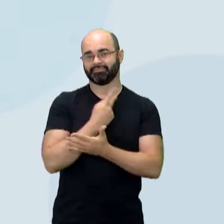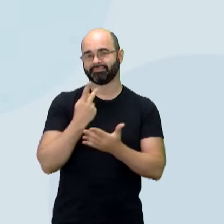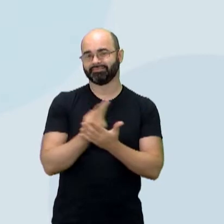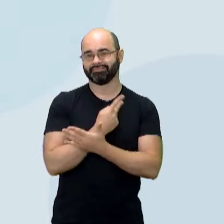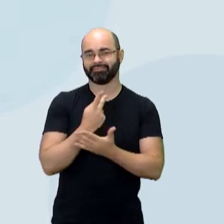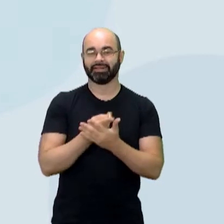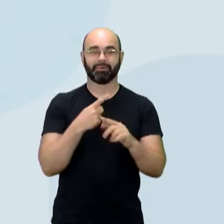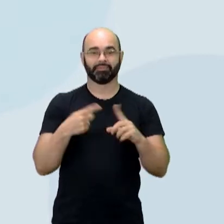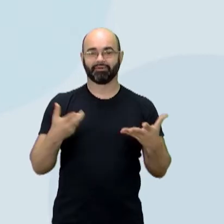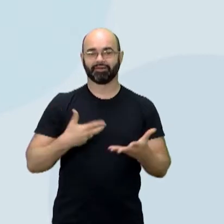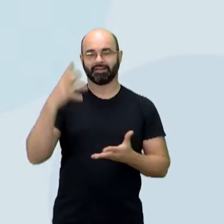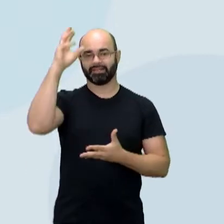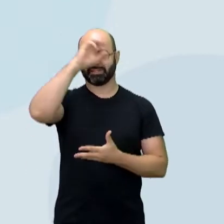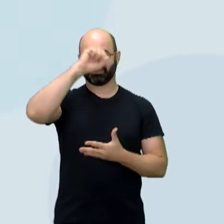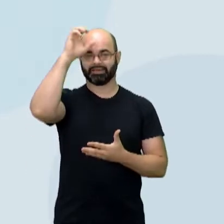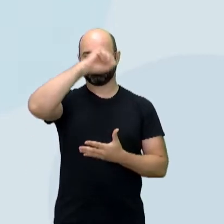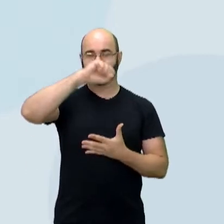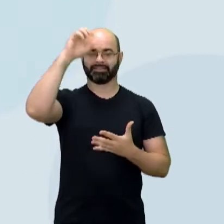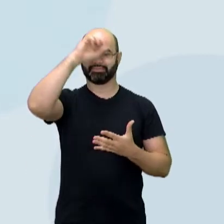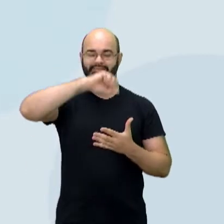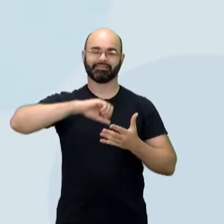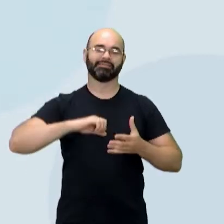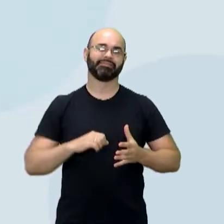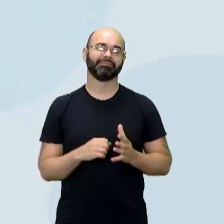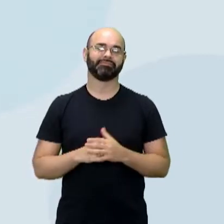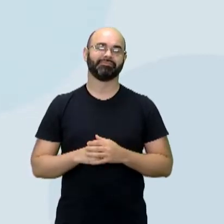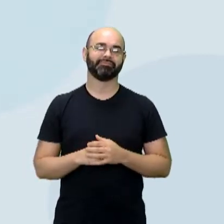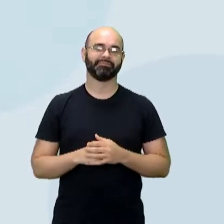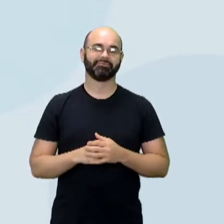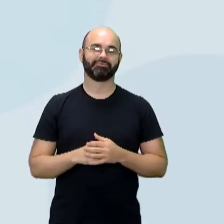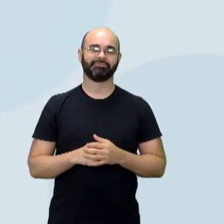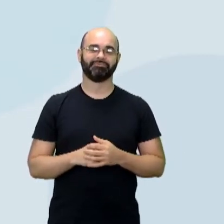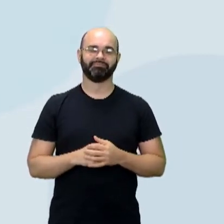a música hoje, tá bom? Então, vamos lá cantar essa música com vocês.